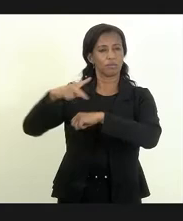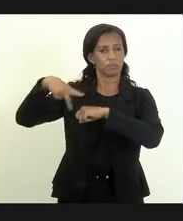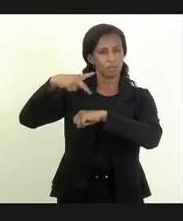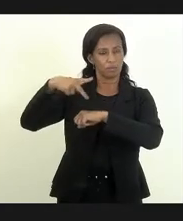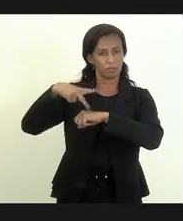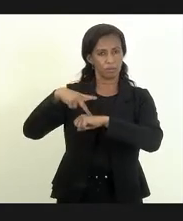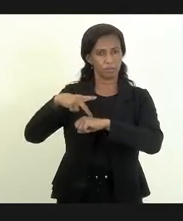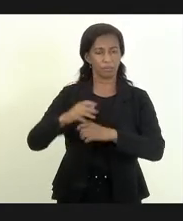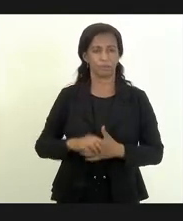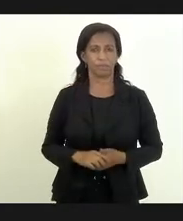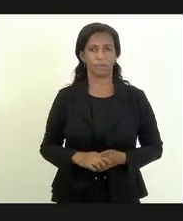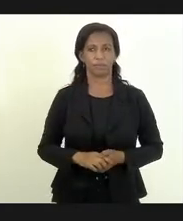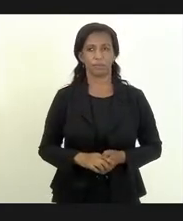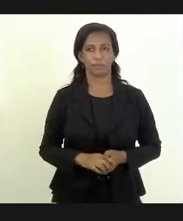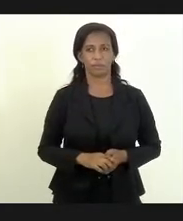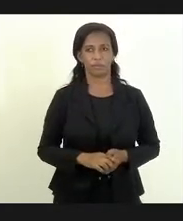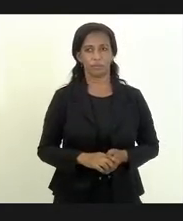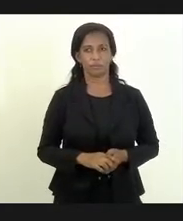gente